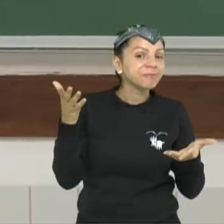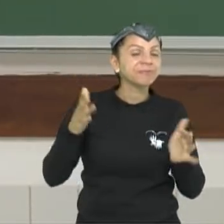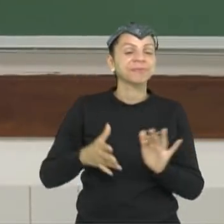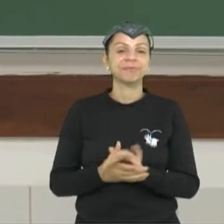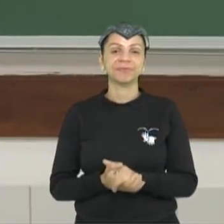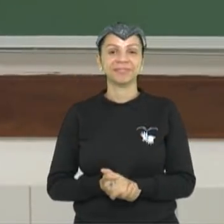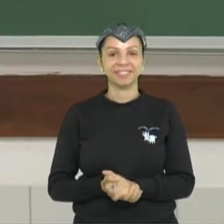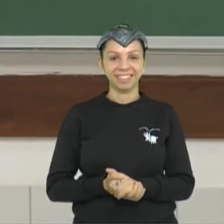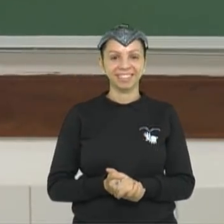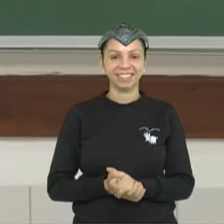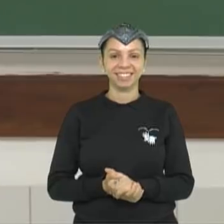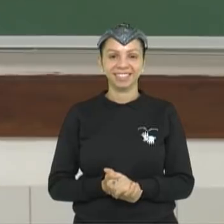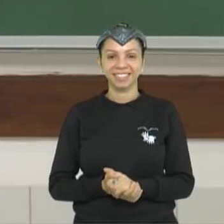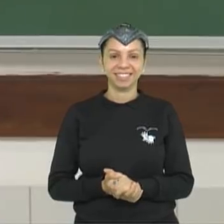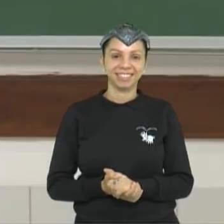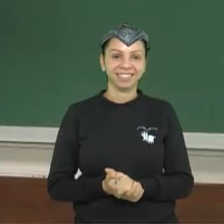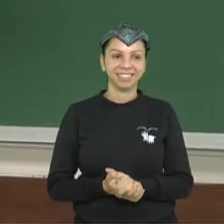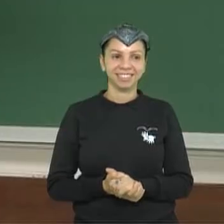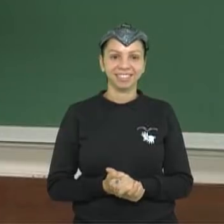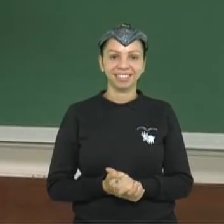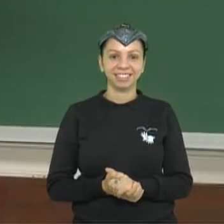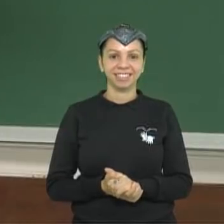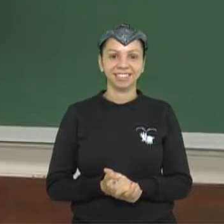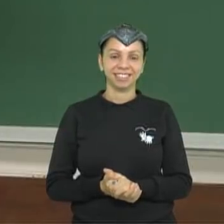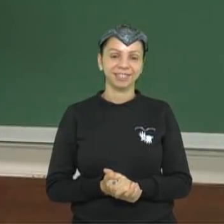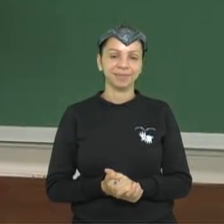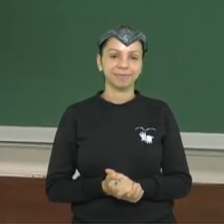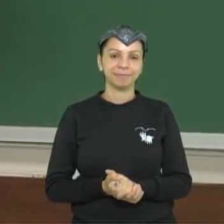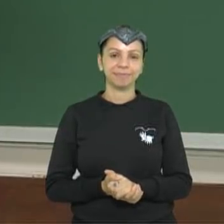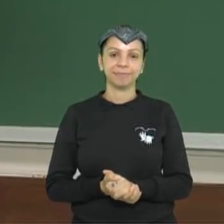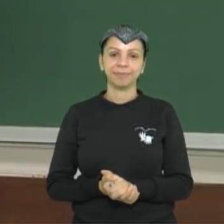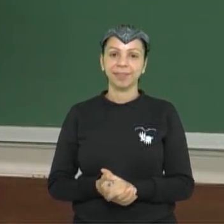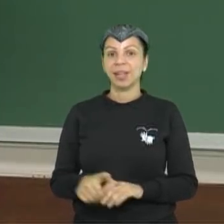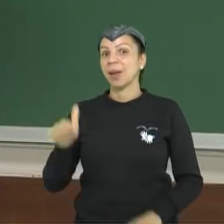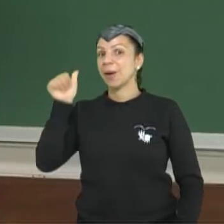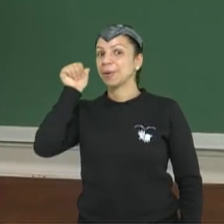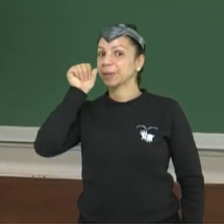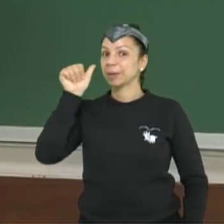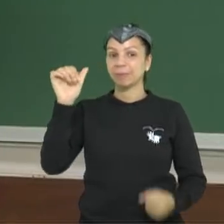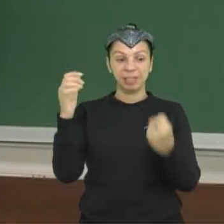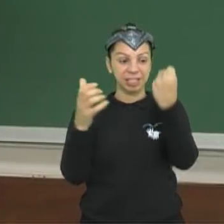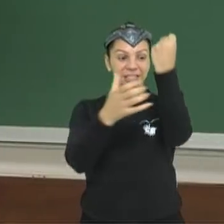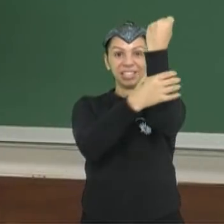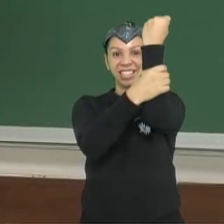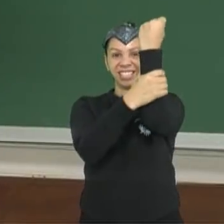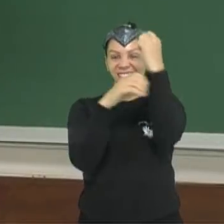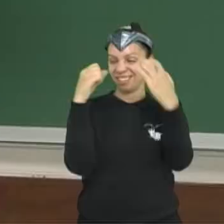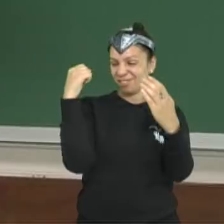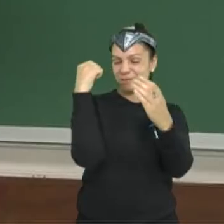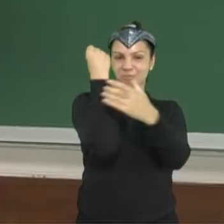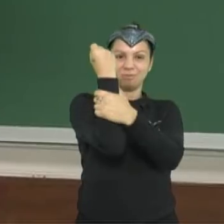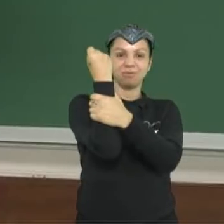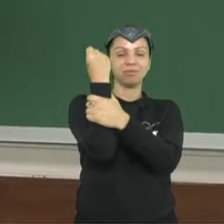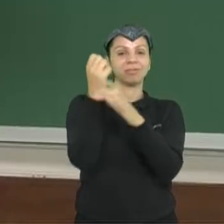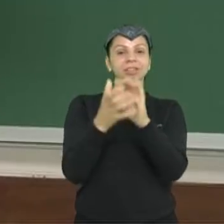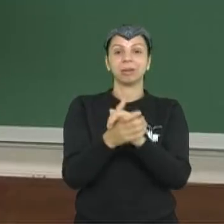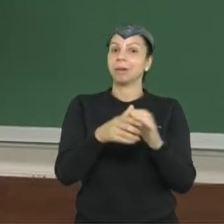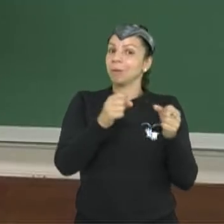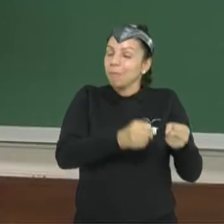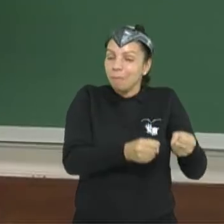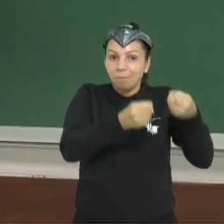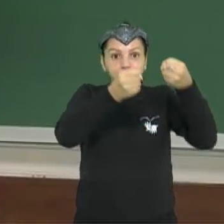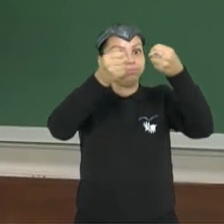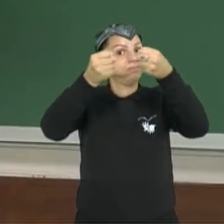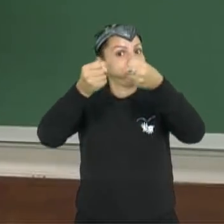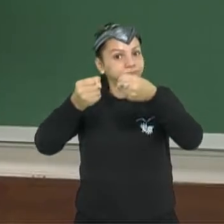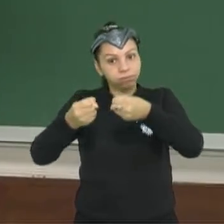ver? Vamos trabalhar com a Wonder Woman. É, essa mulher aqui